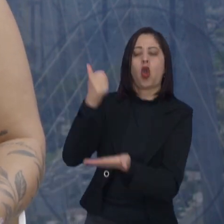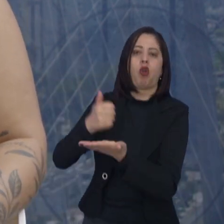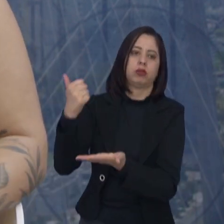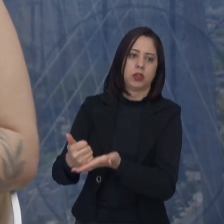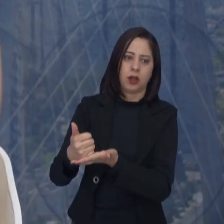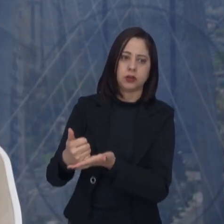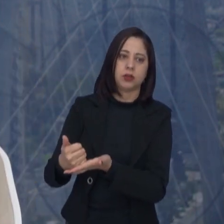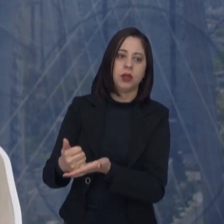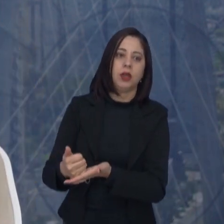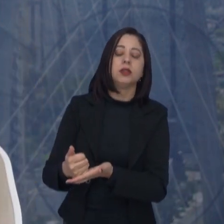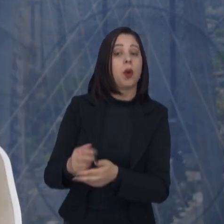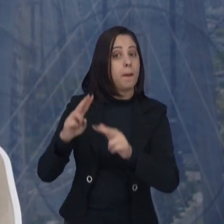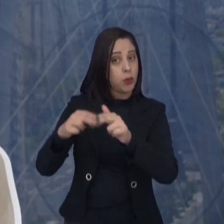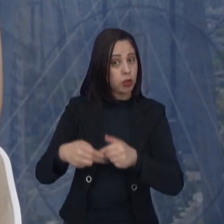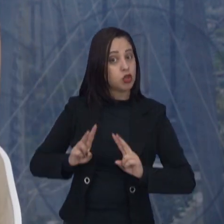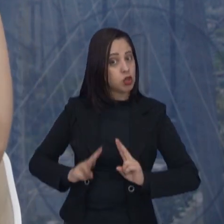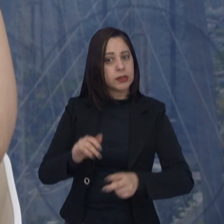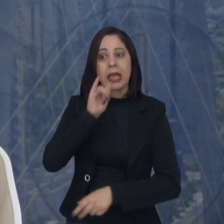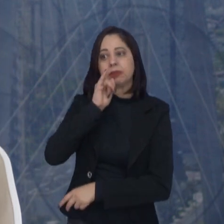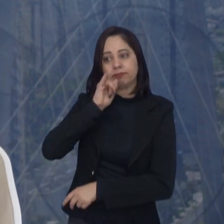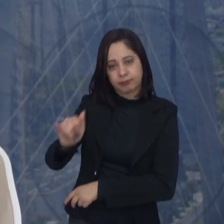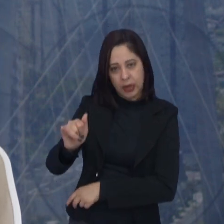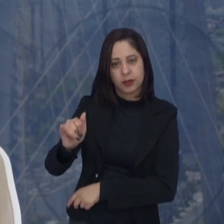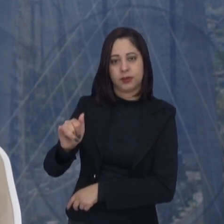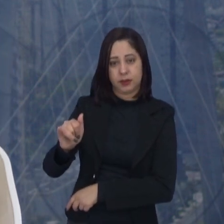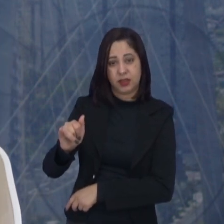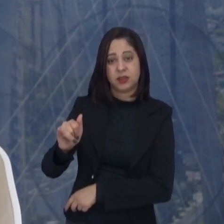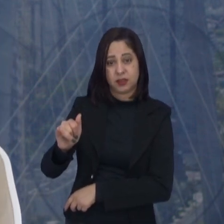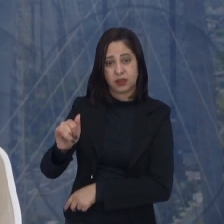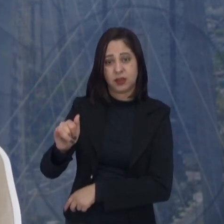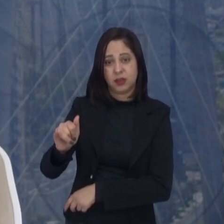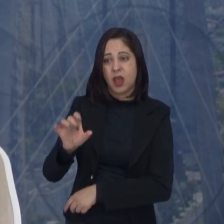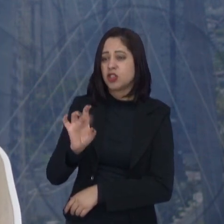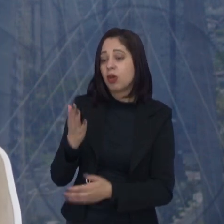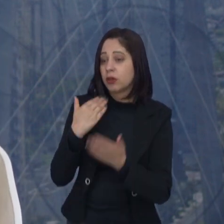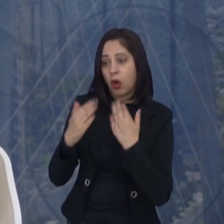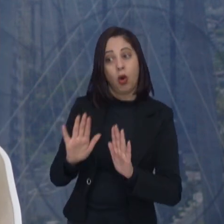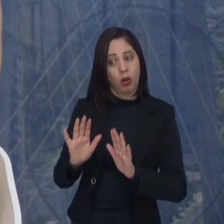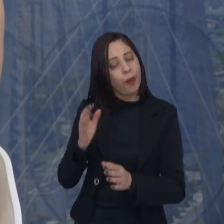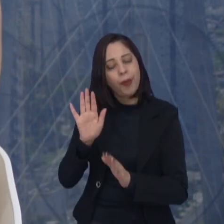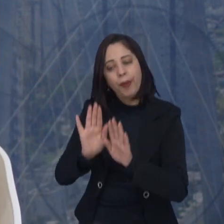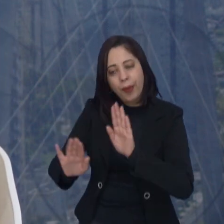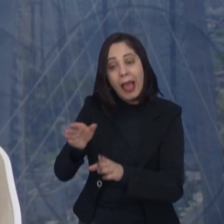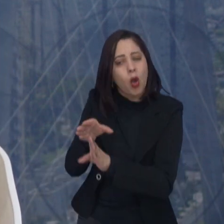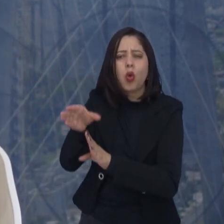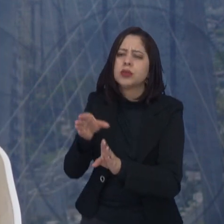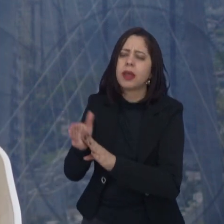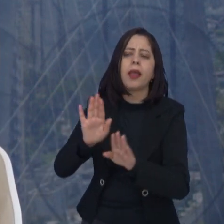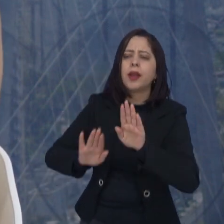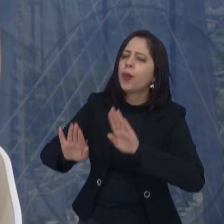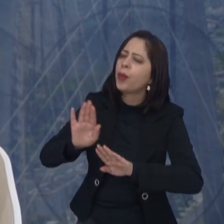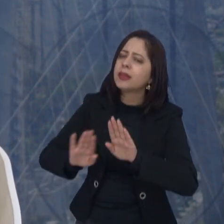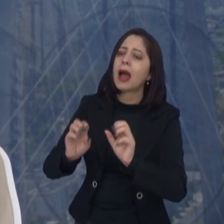que a gente deixa muito em aberto, a gente fala que é chamar essa atenção, mas é uma conversa mesmo. Olha, toma cuidado que esse caminho aqui pode prejudicar